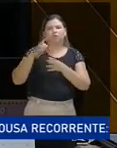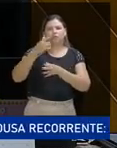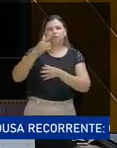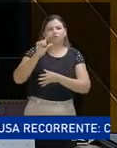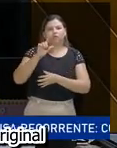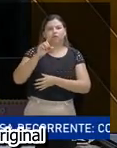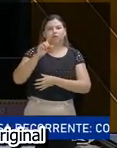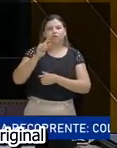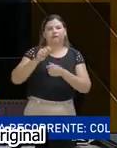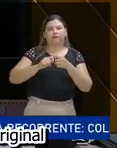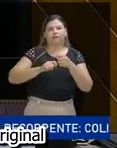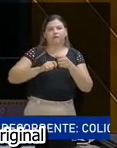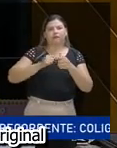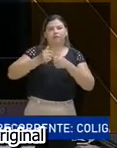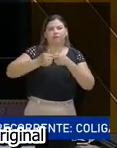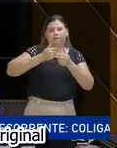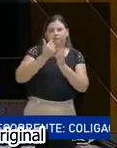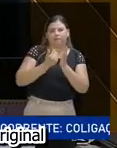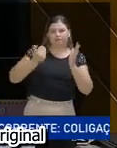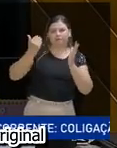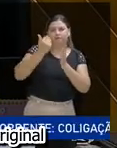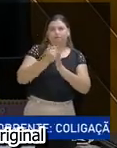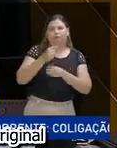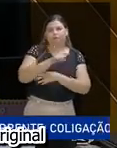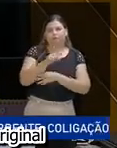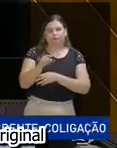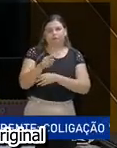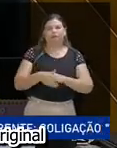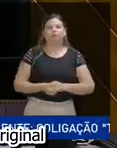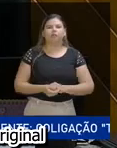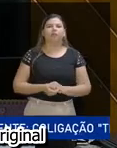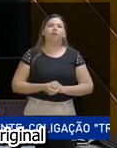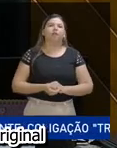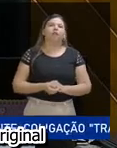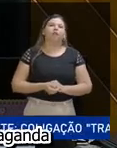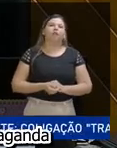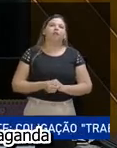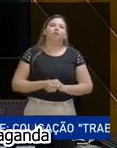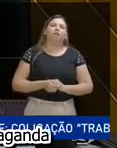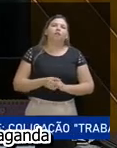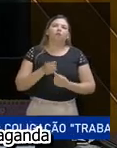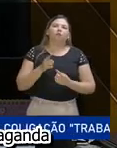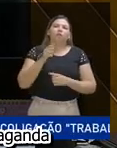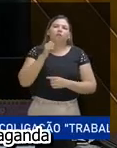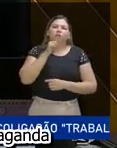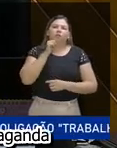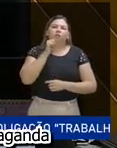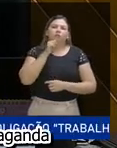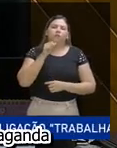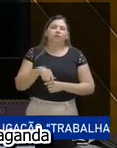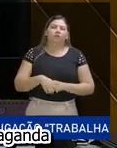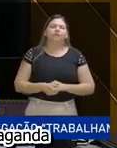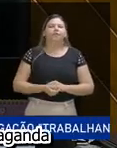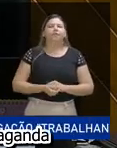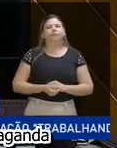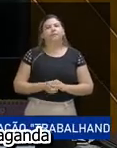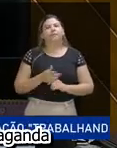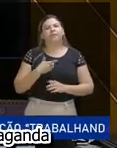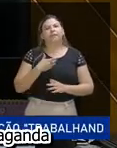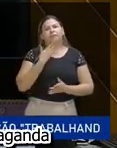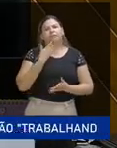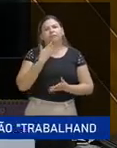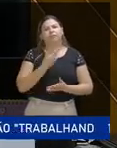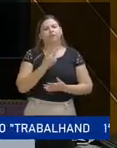você e a candidata Patrícia Lima Ferraz. A representação original solicitava direito de resposta pela